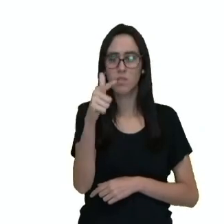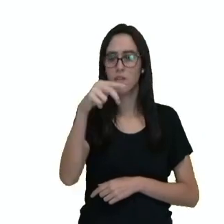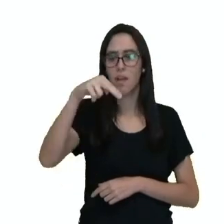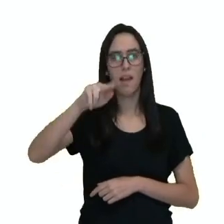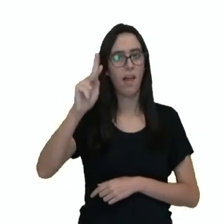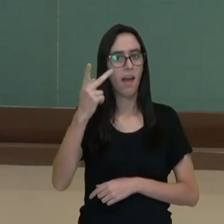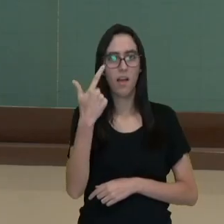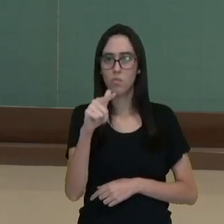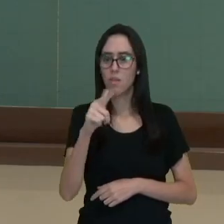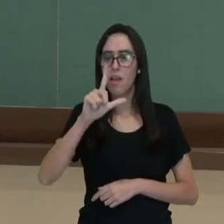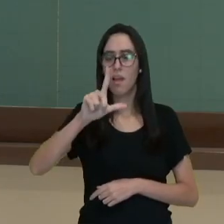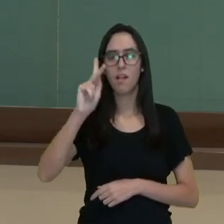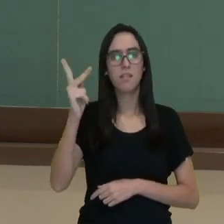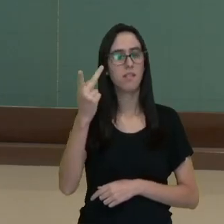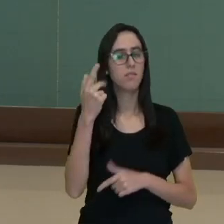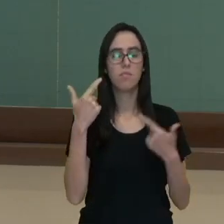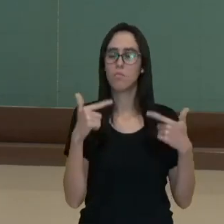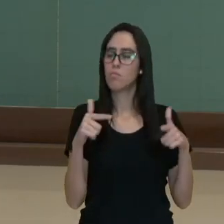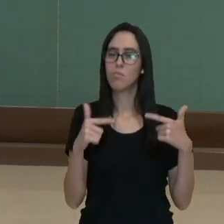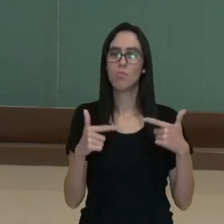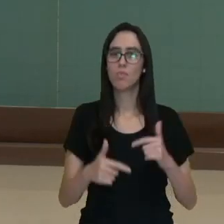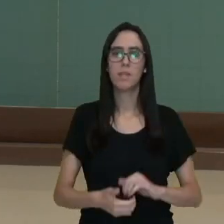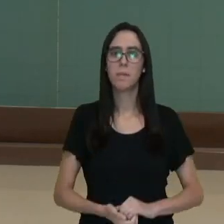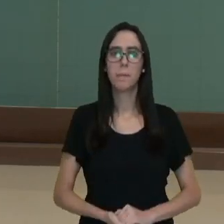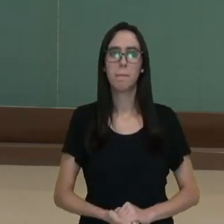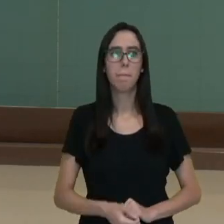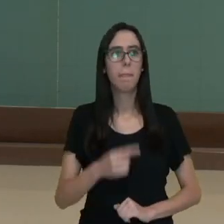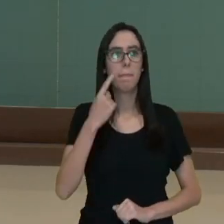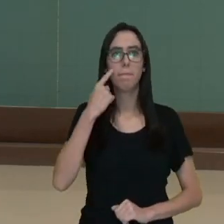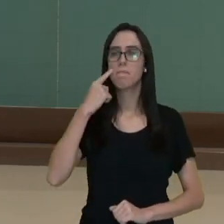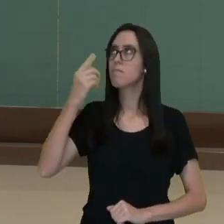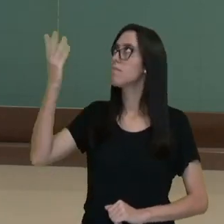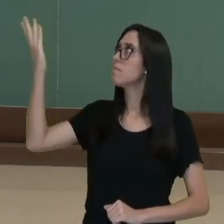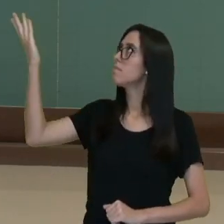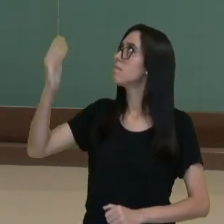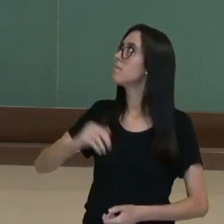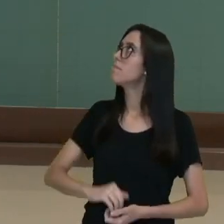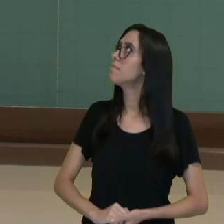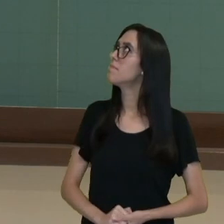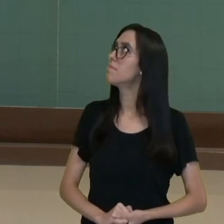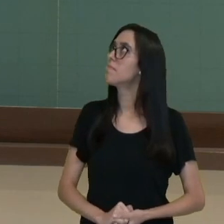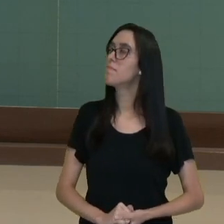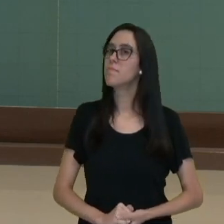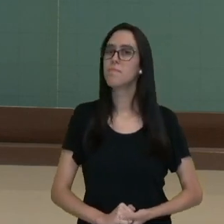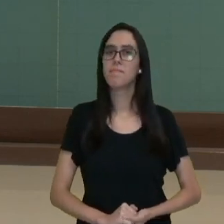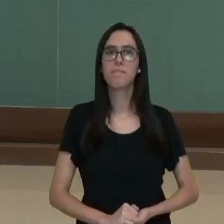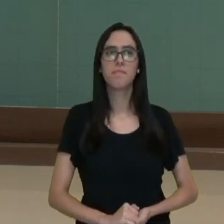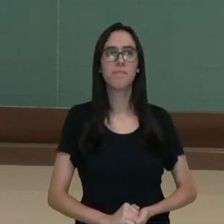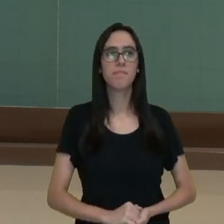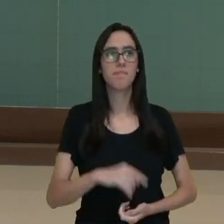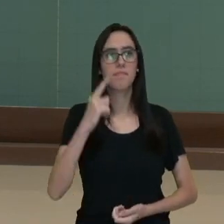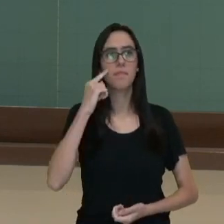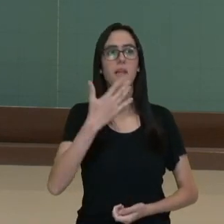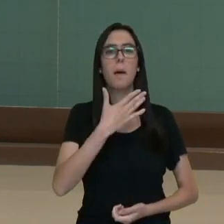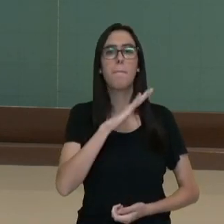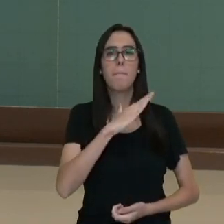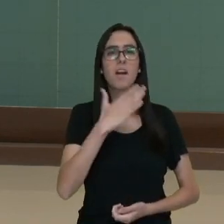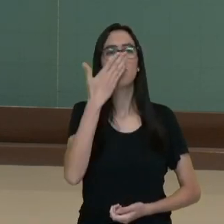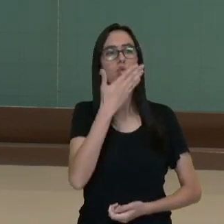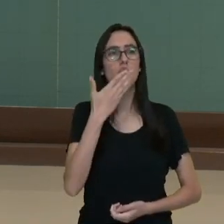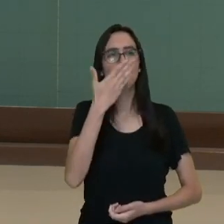né? Dois S, nem NH e nem LH. Olha os exemplos aqui do lado. Março,